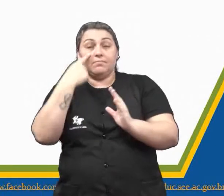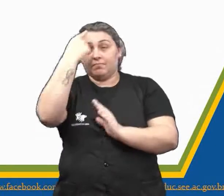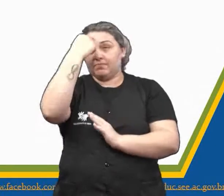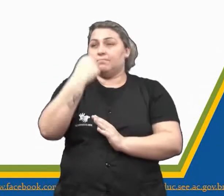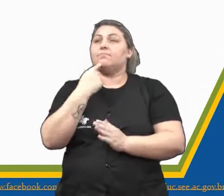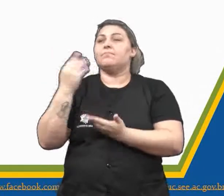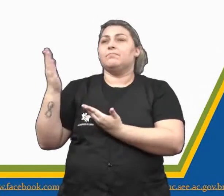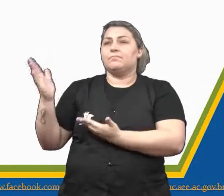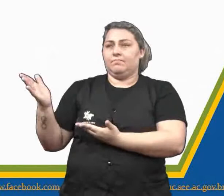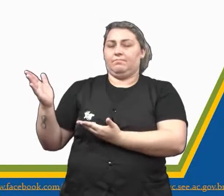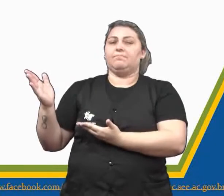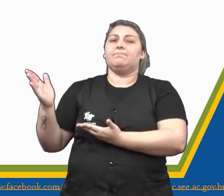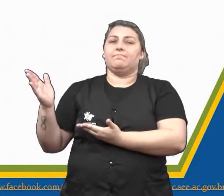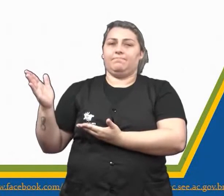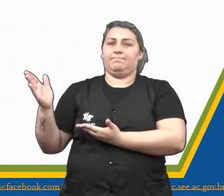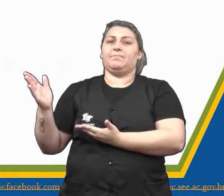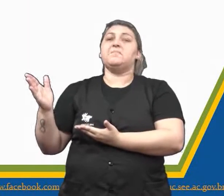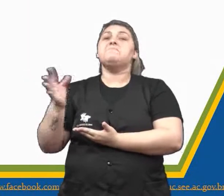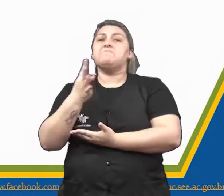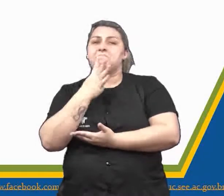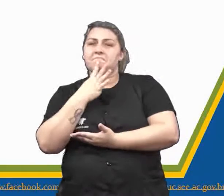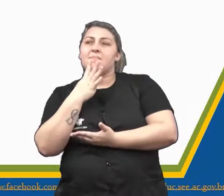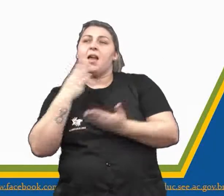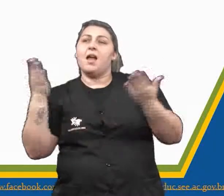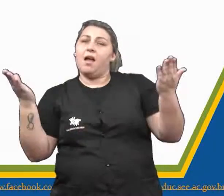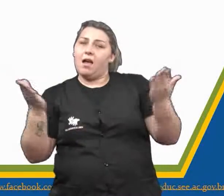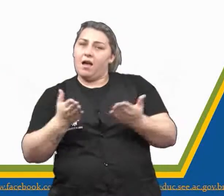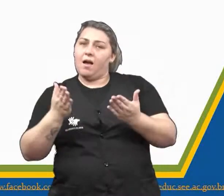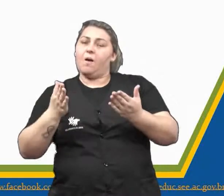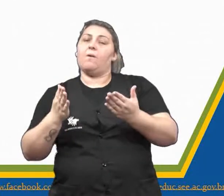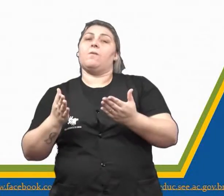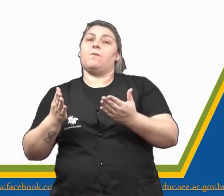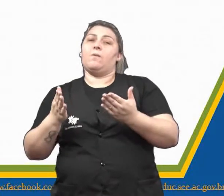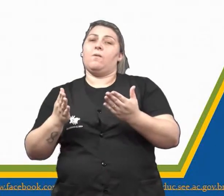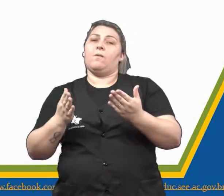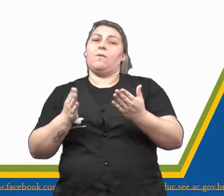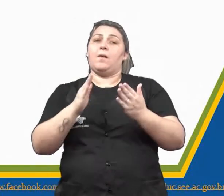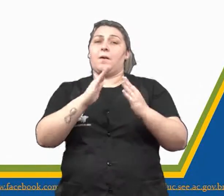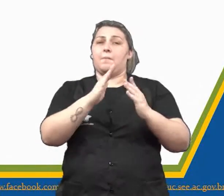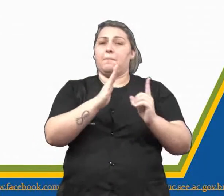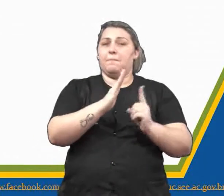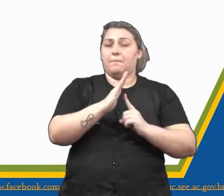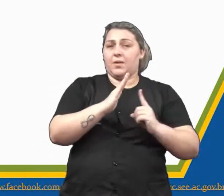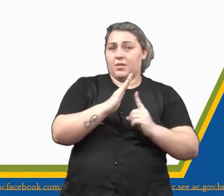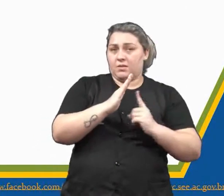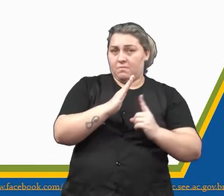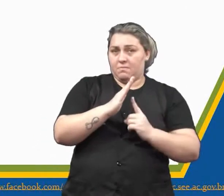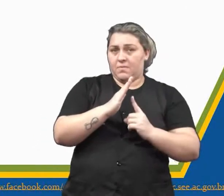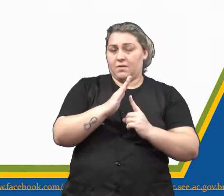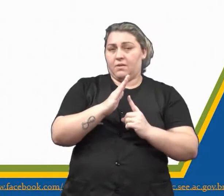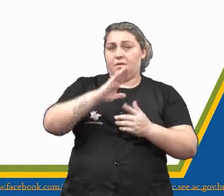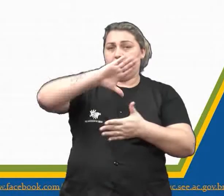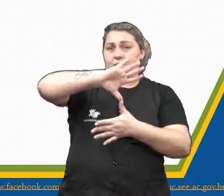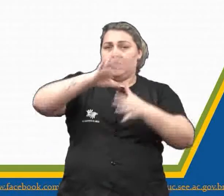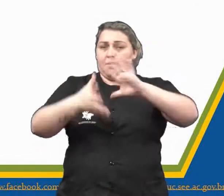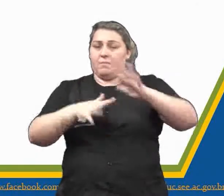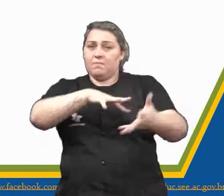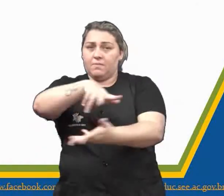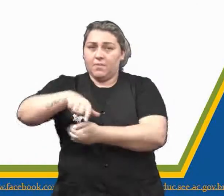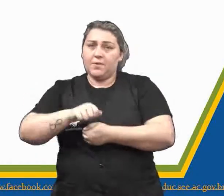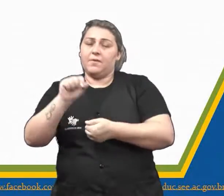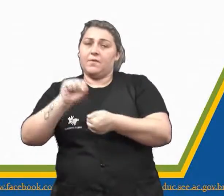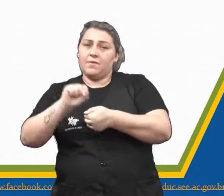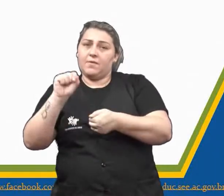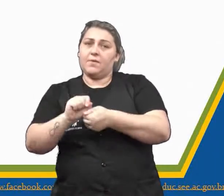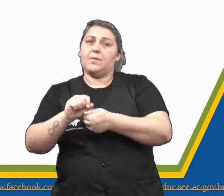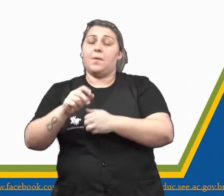aí. Uma foto que ficou bem conhecida agora nessa época de pandemia, né? Que era a campanha feita por médicos e pessoal da equipe